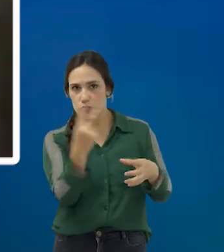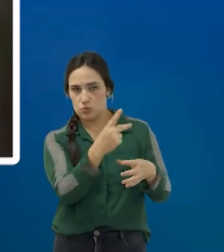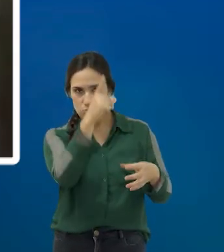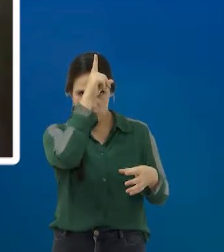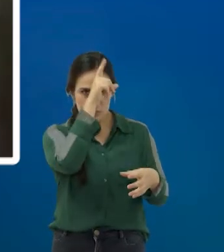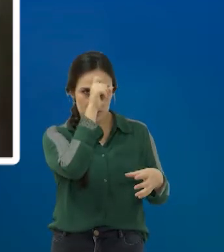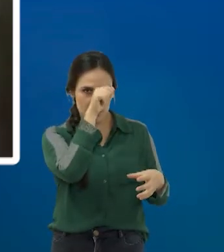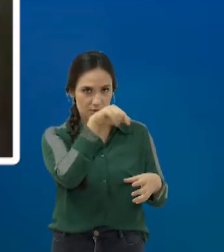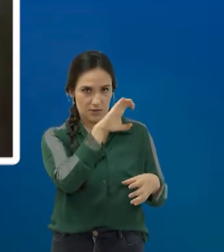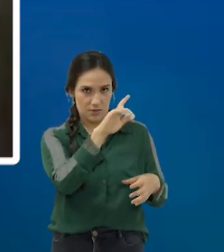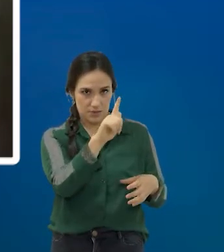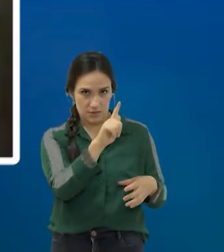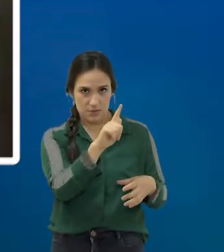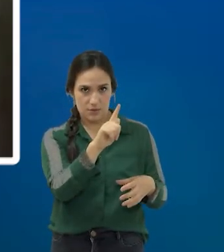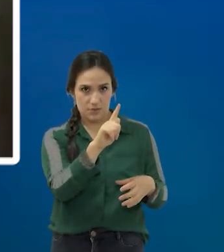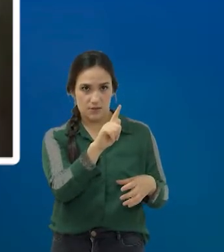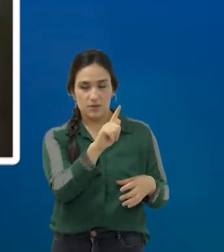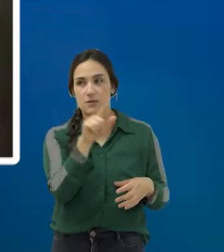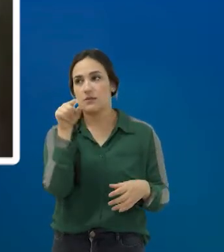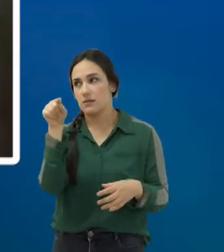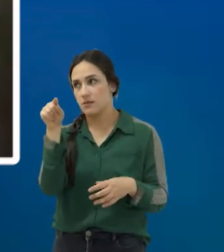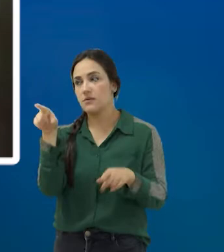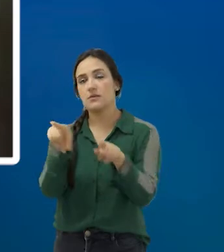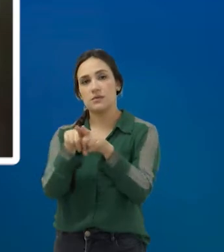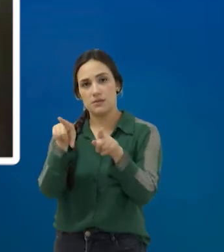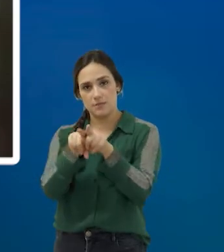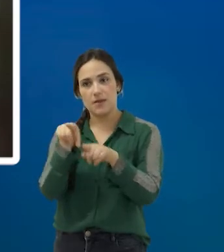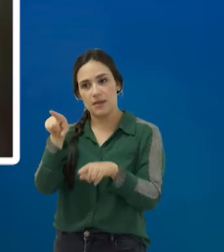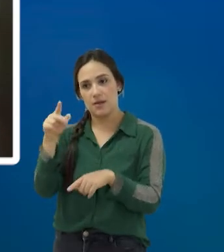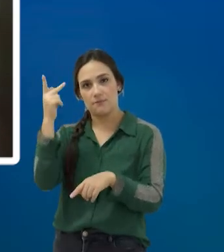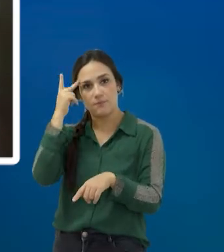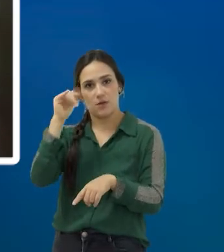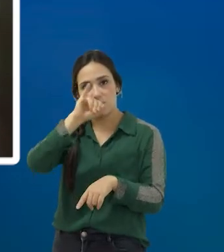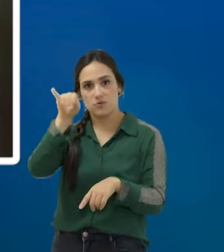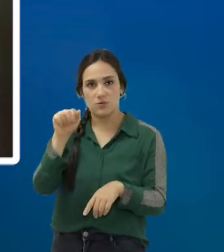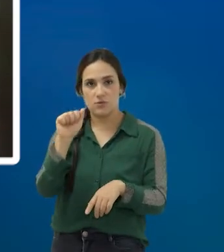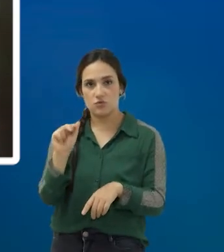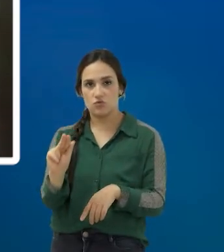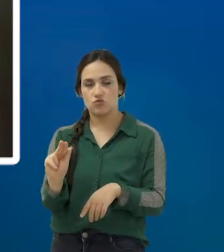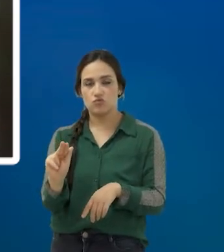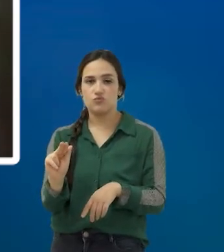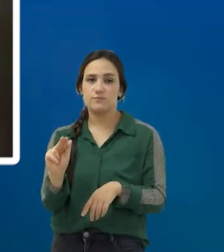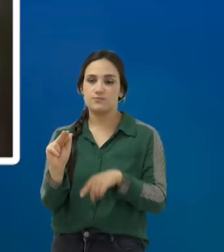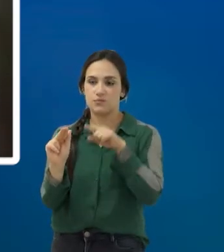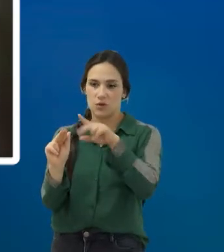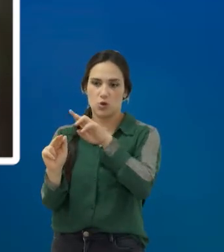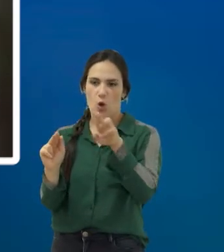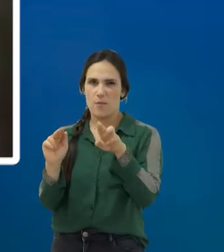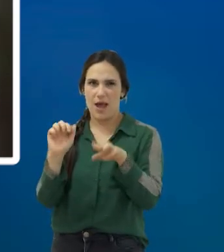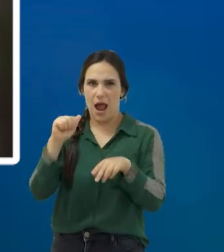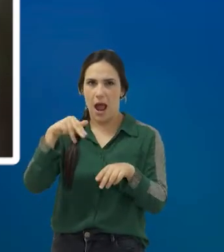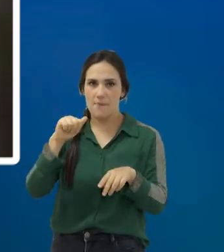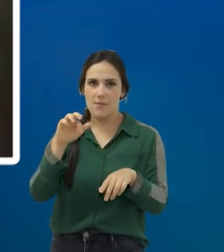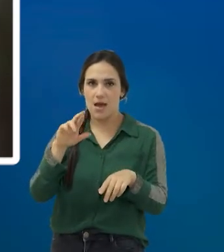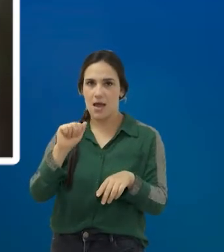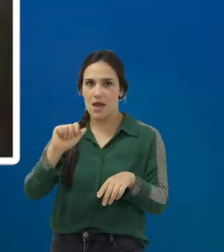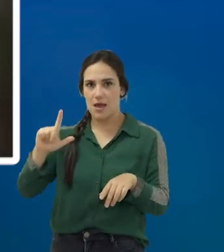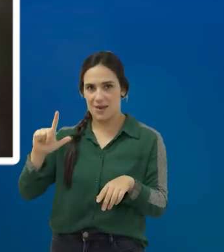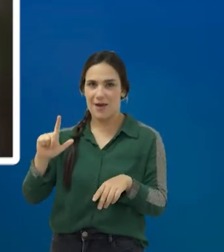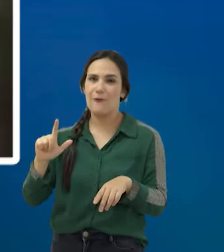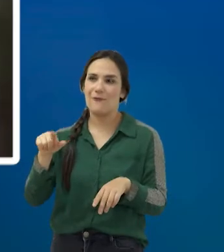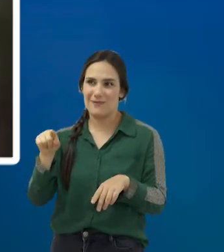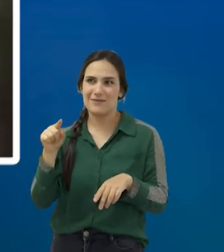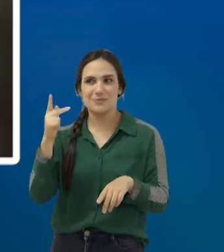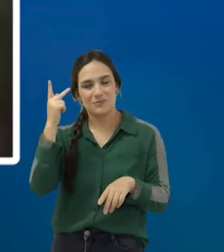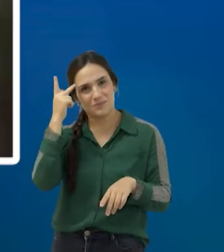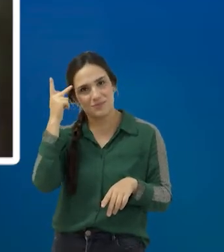dois hospitais, o hospital aqui de Campo Grande, que é o HR, e o hospital lá de Jaú, que é o Amaral Carvalho, eles são